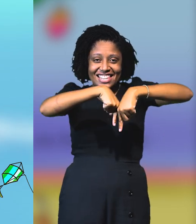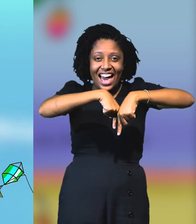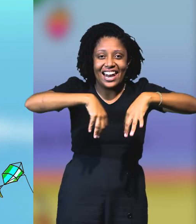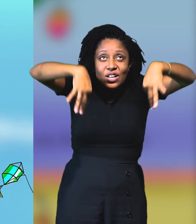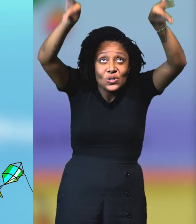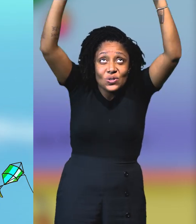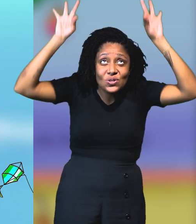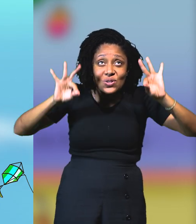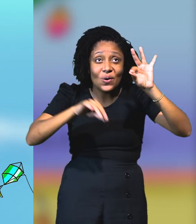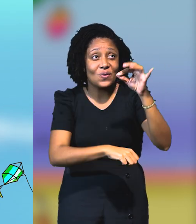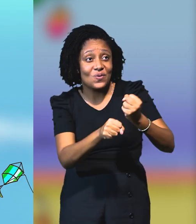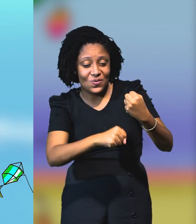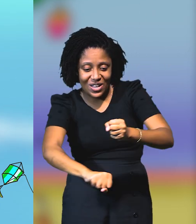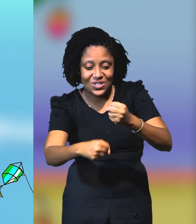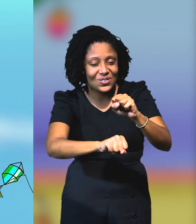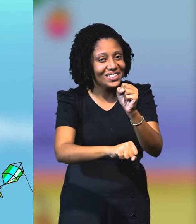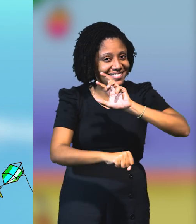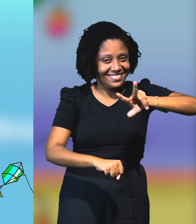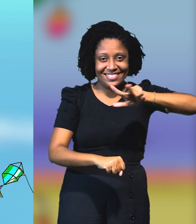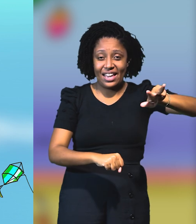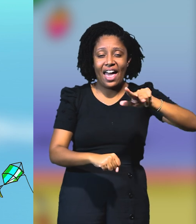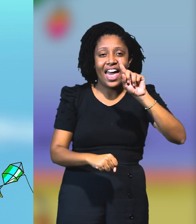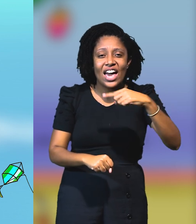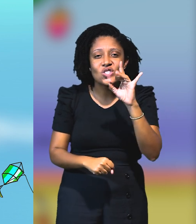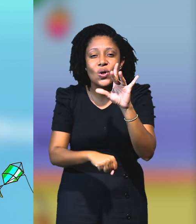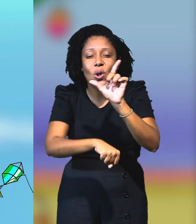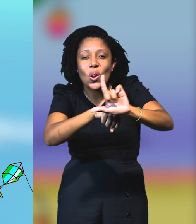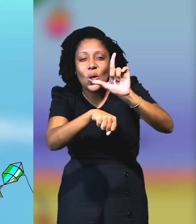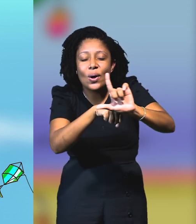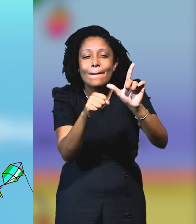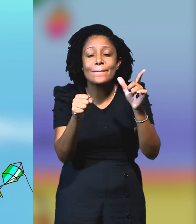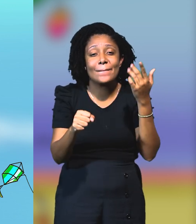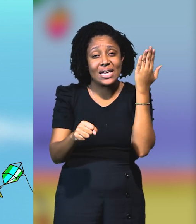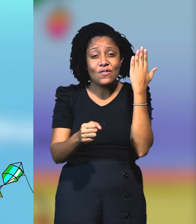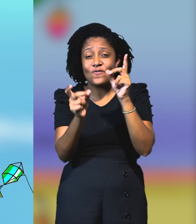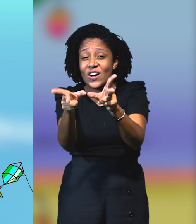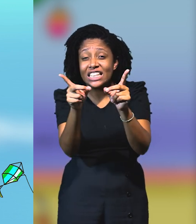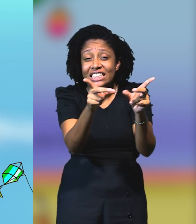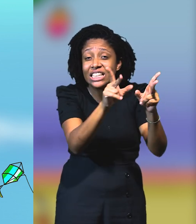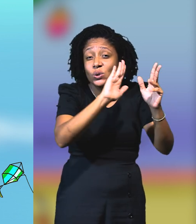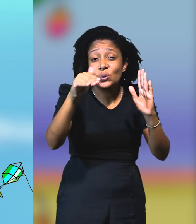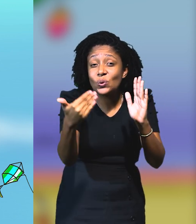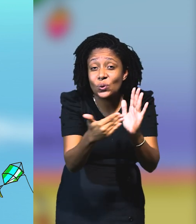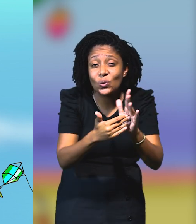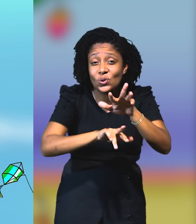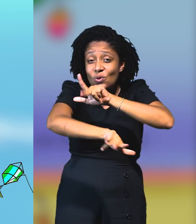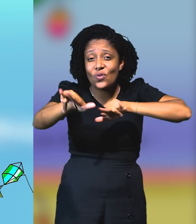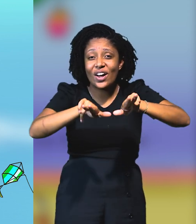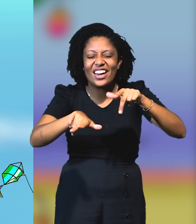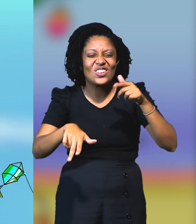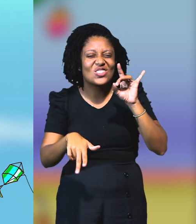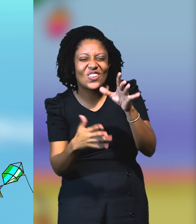e vassouras. No meu caso, era um pequeno comércio que vendia de tudo, mas na verdade eu só